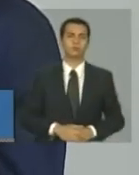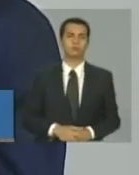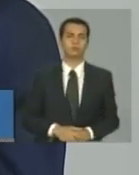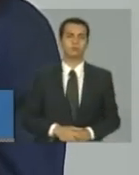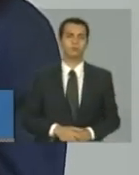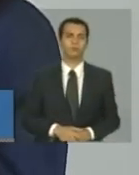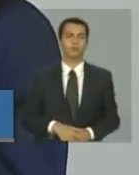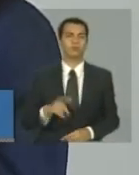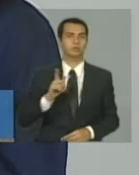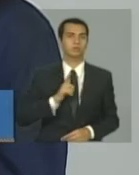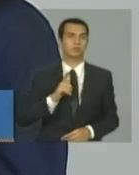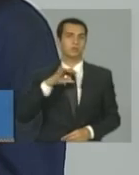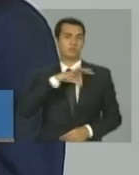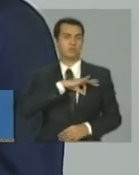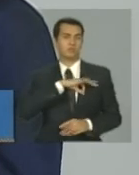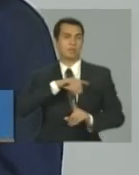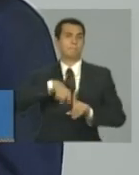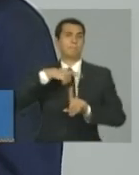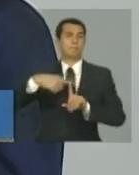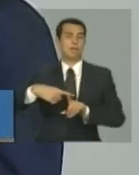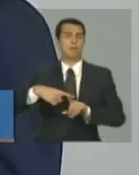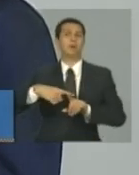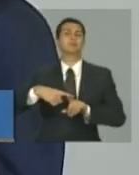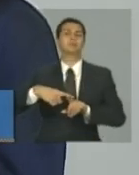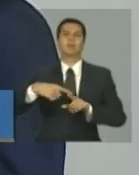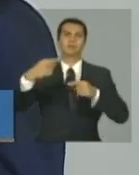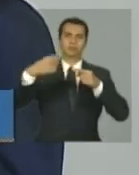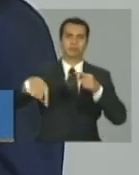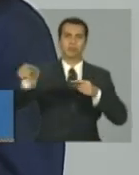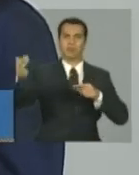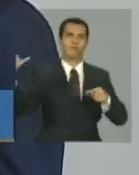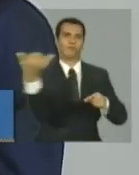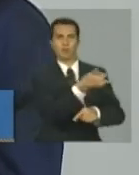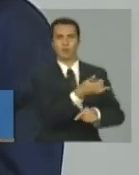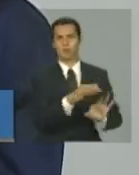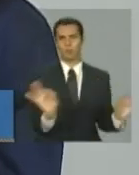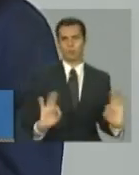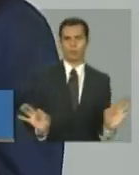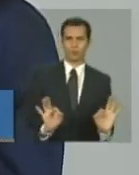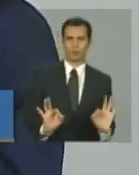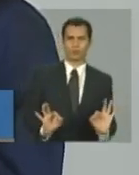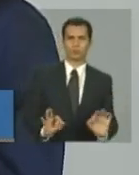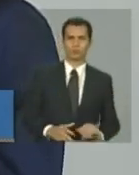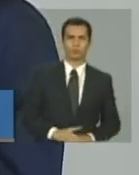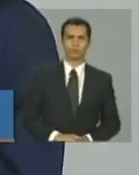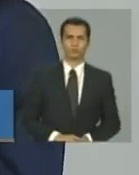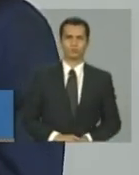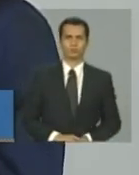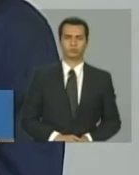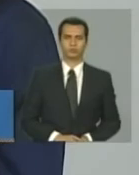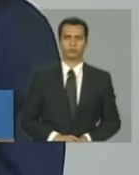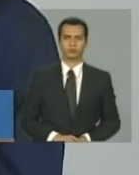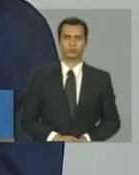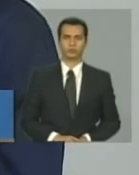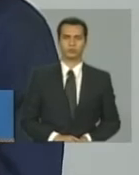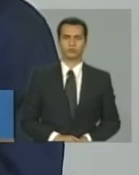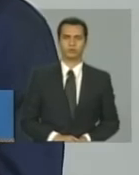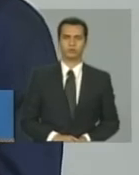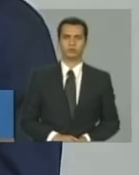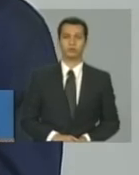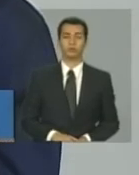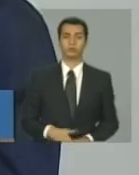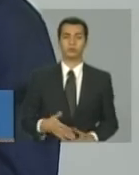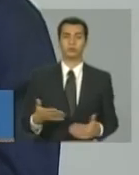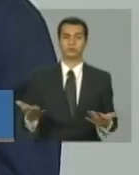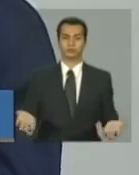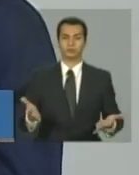passou a ter uma renda que o tornasse incompatível com programa e ele não informou a partir disso a secretaria